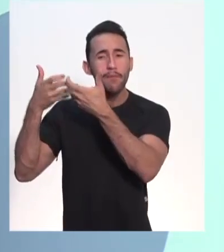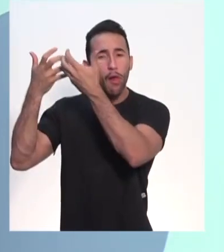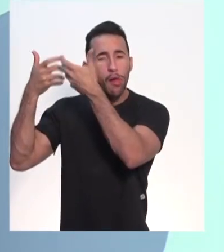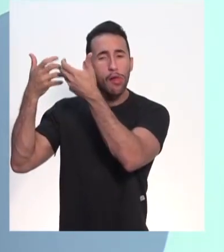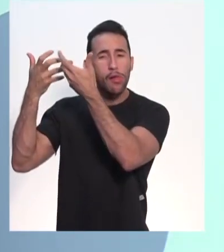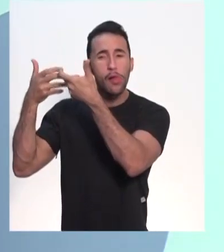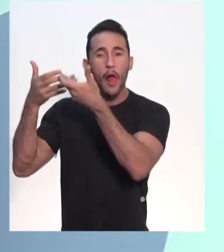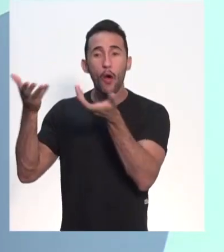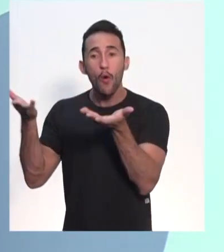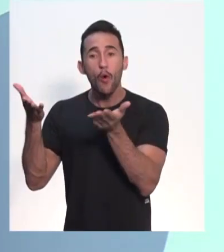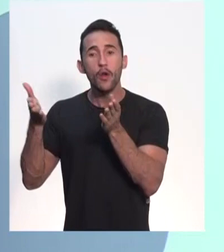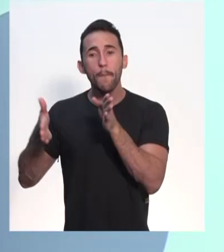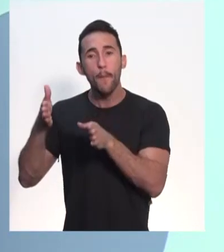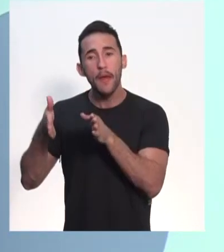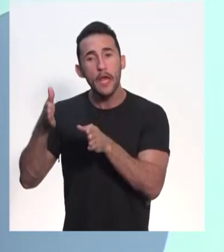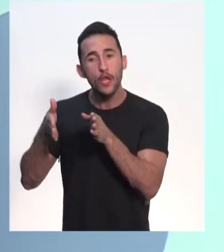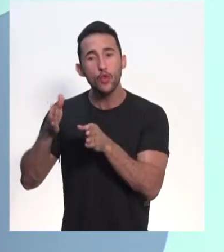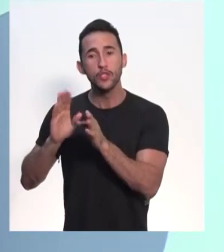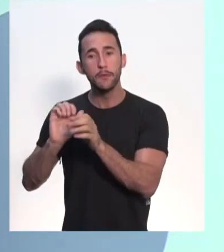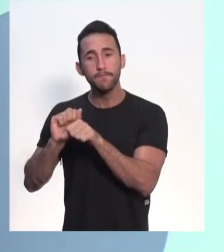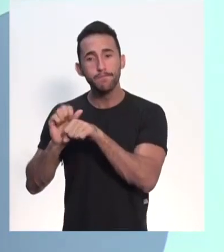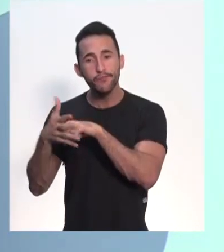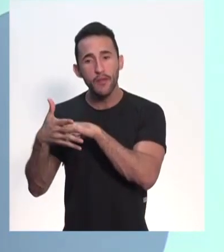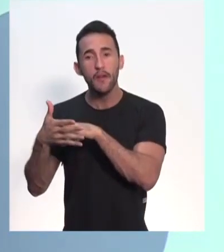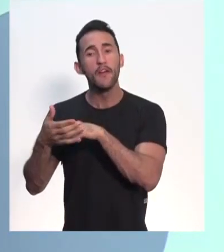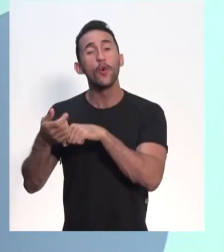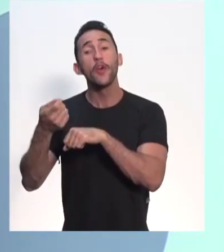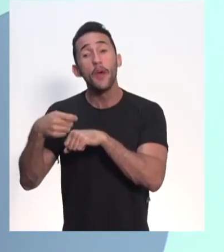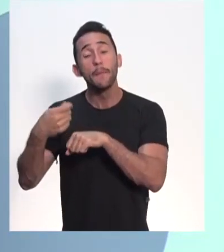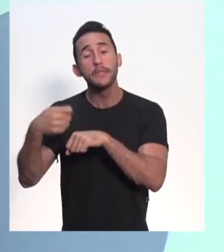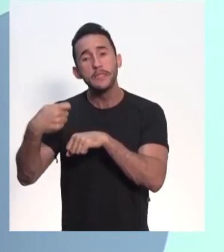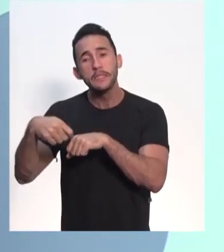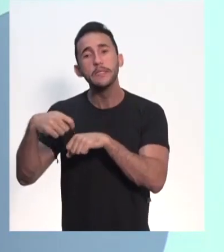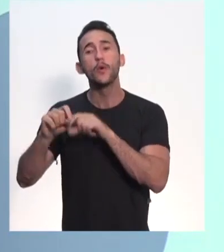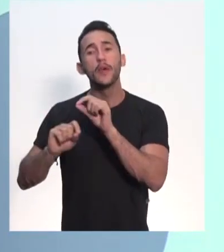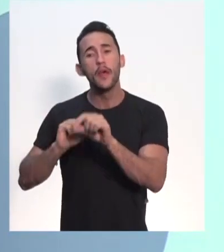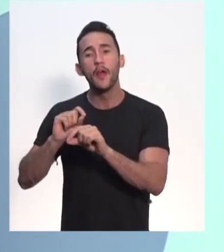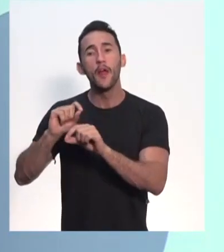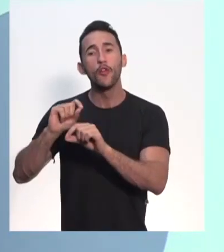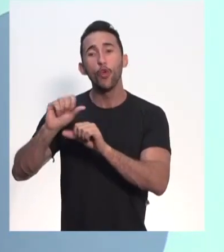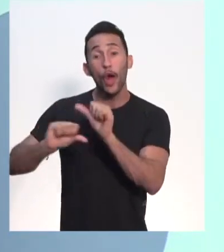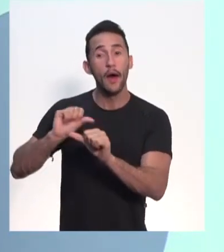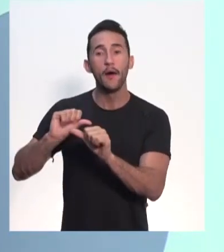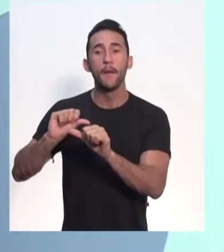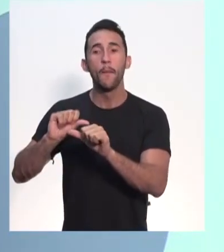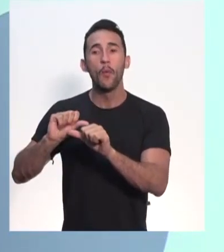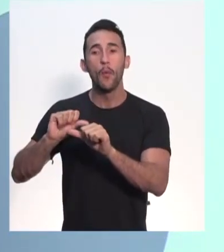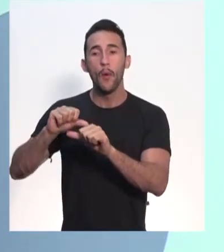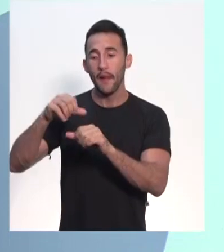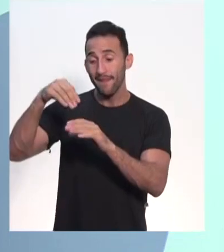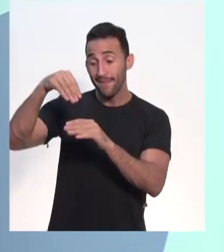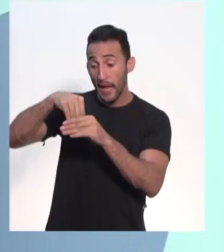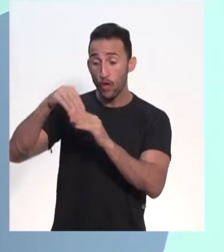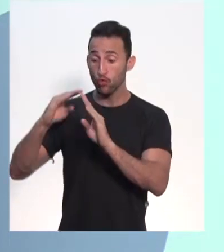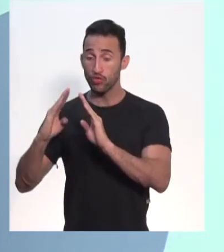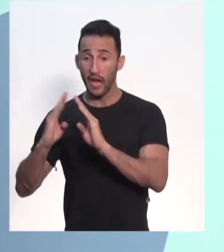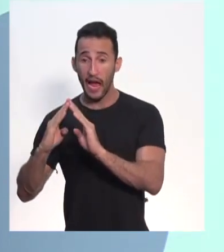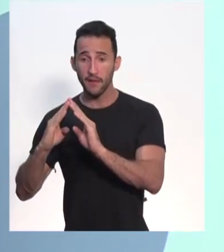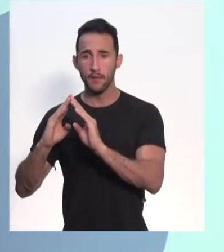questão de se mexer, se movimentar. Então, além de todas as discussões que nós temos aí em relação